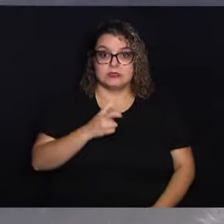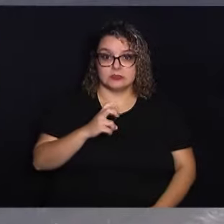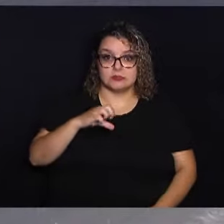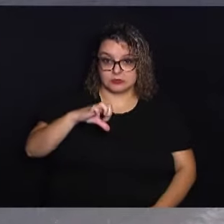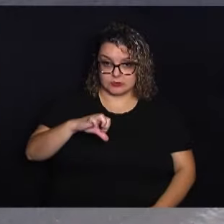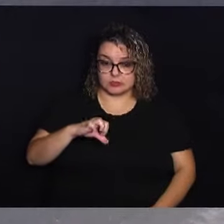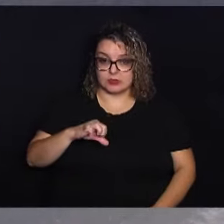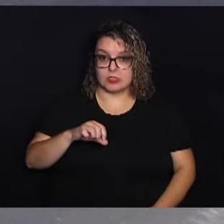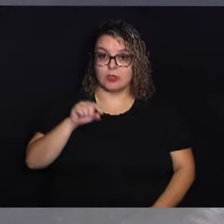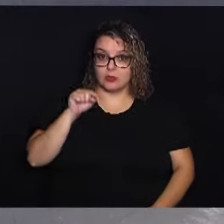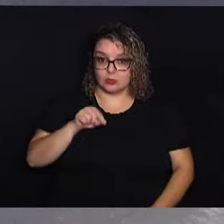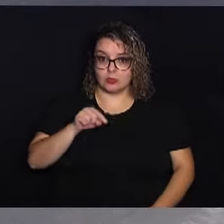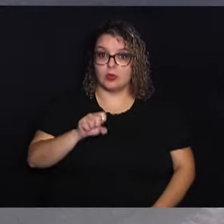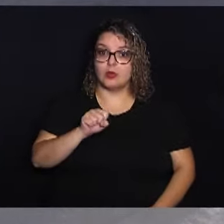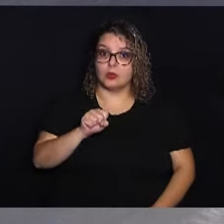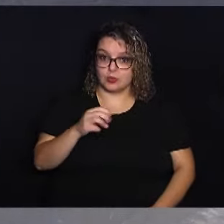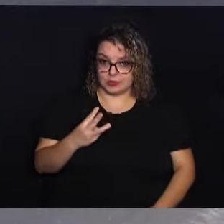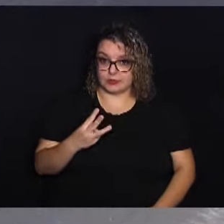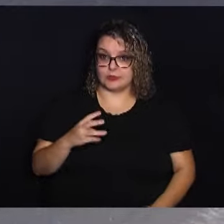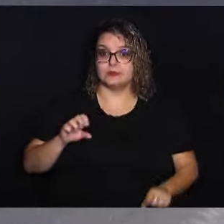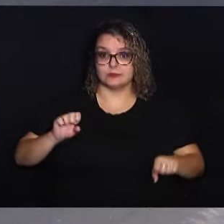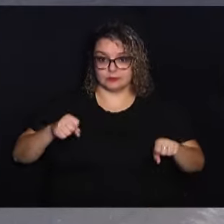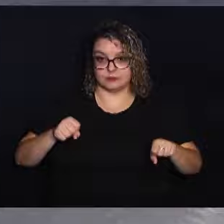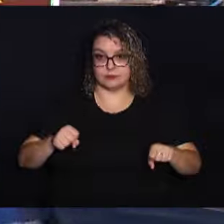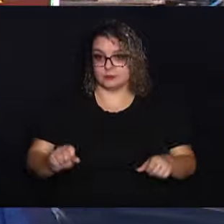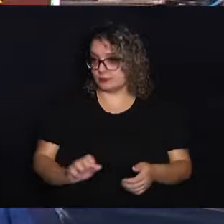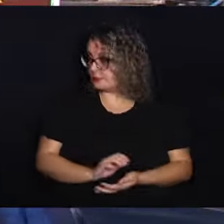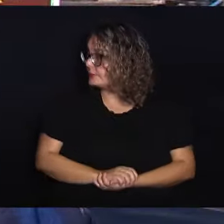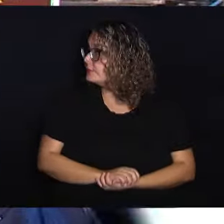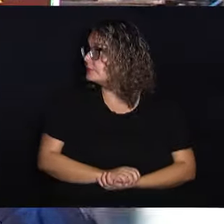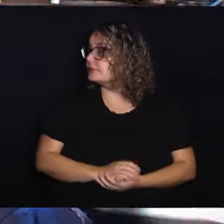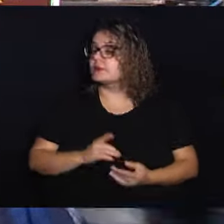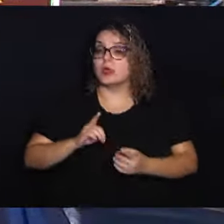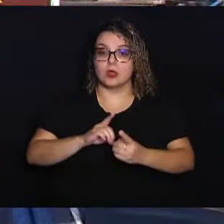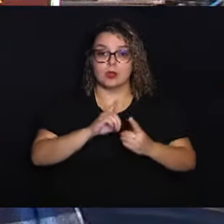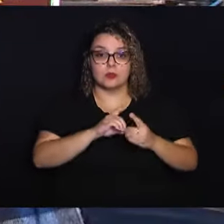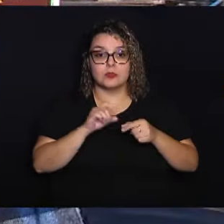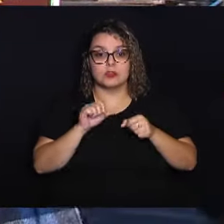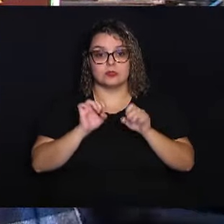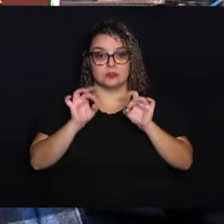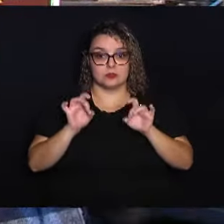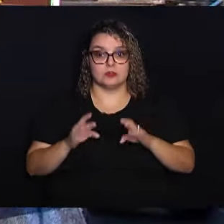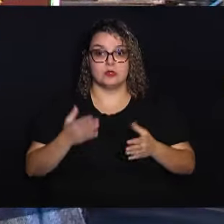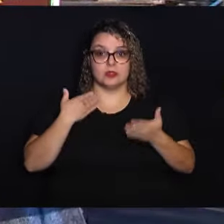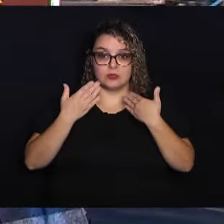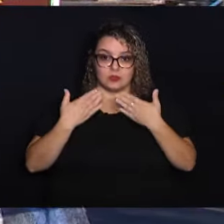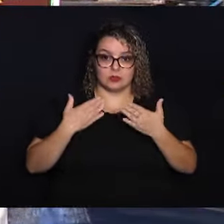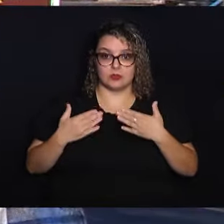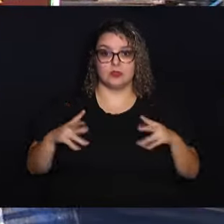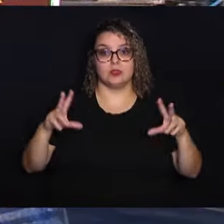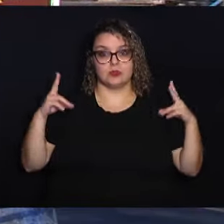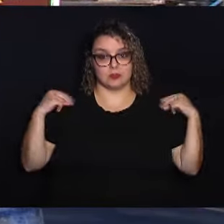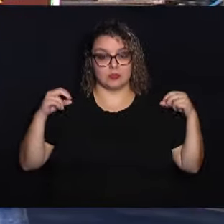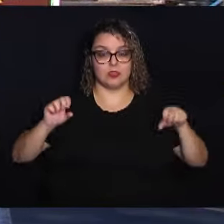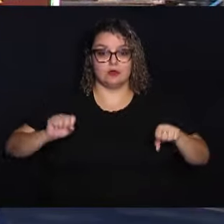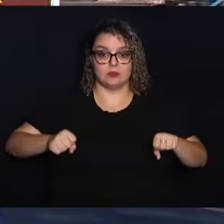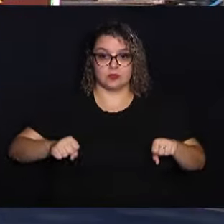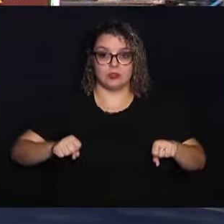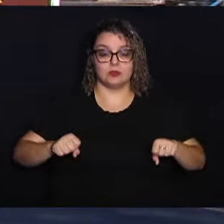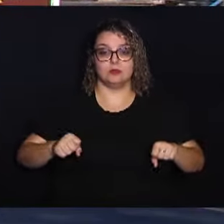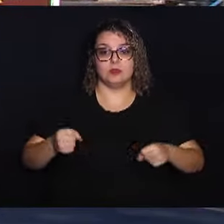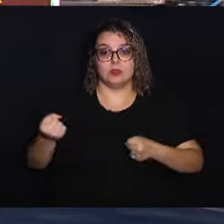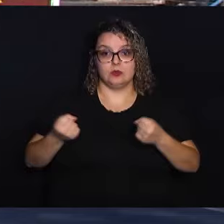dessas 83 eram mot ciclistas a abordagem em específico a gente faz conversando com os condutores